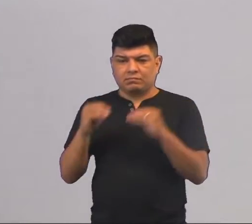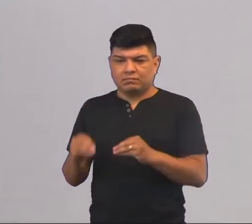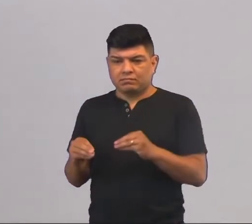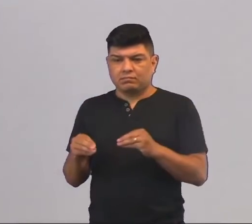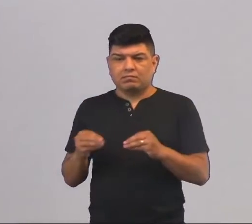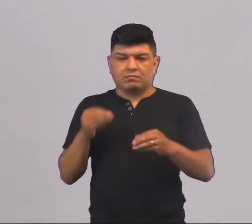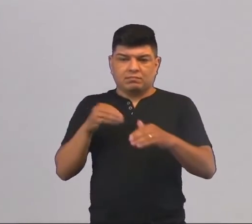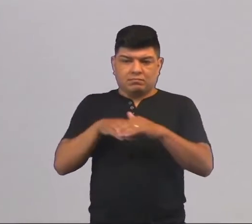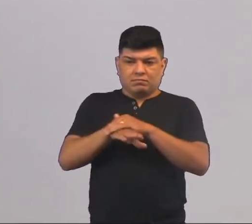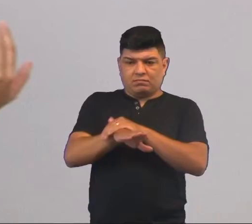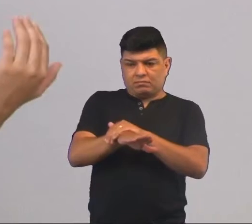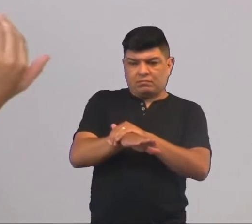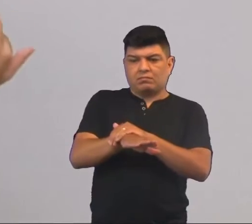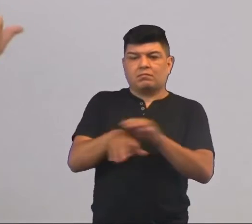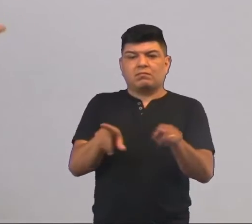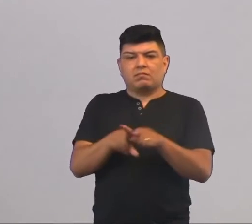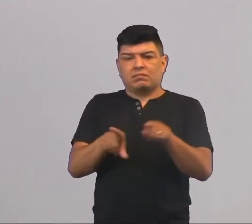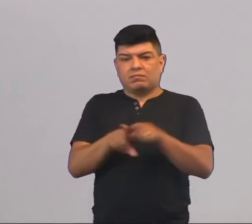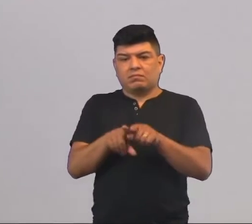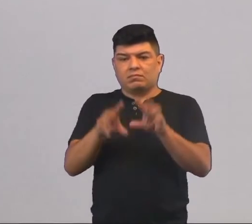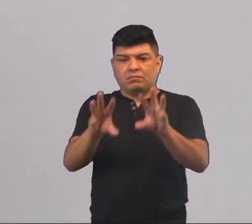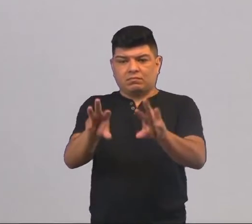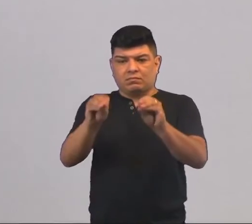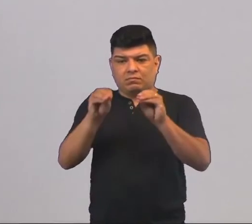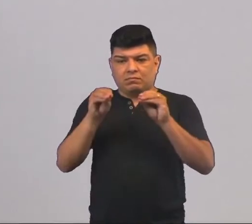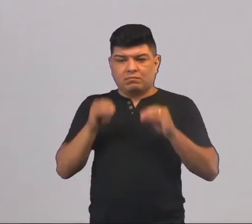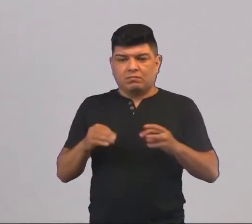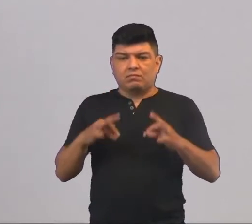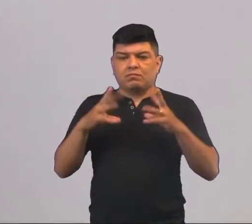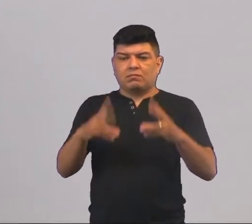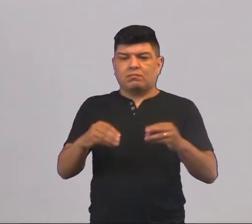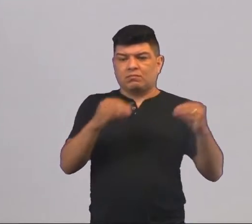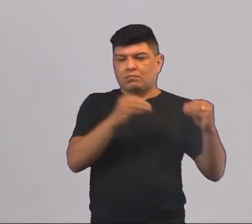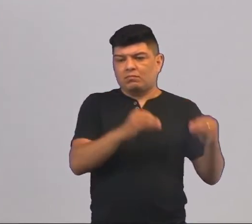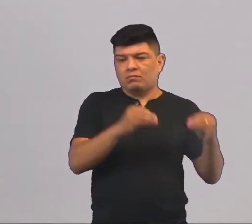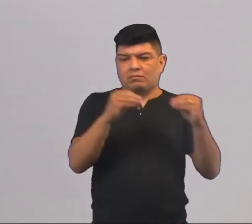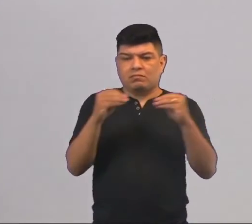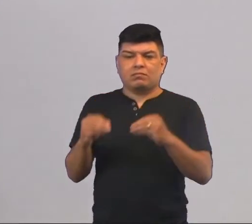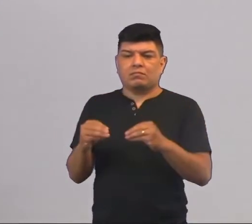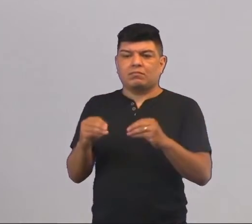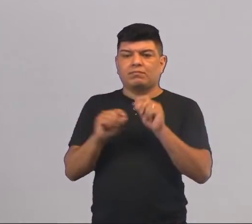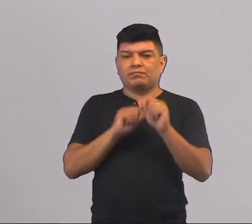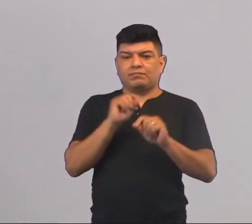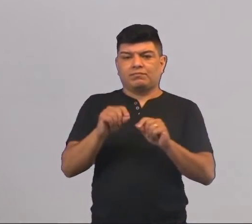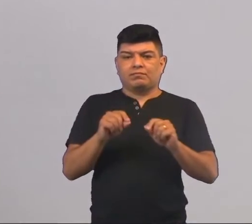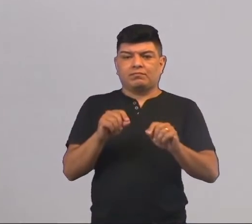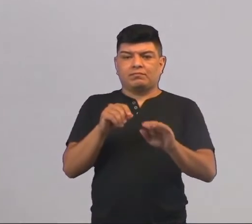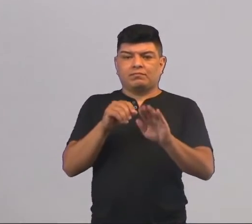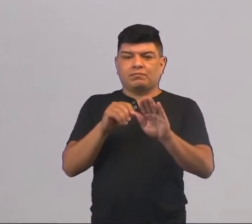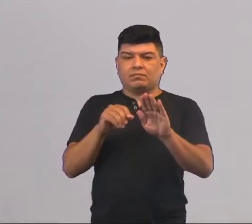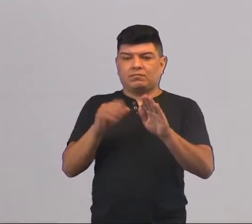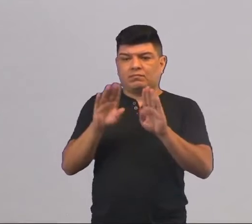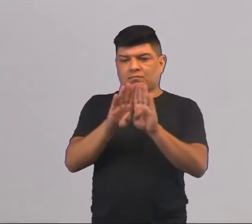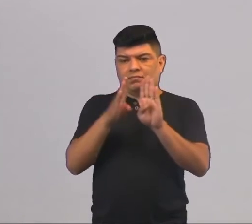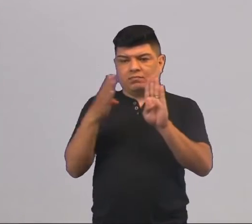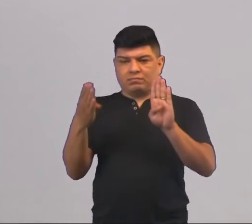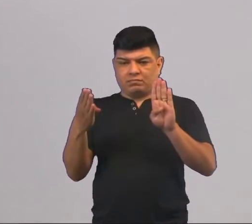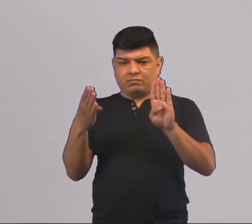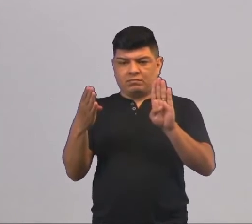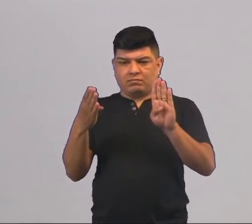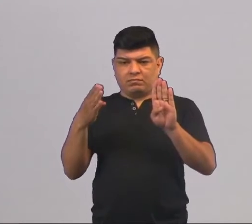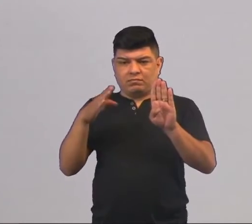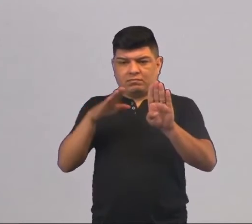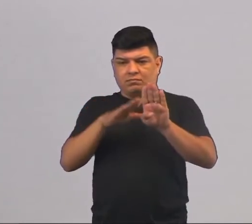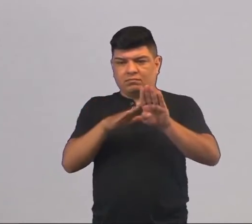Fazer o abastecimento e também a retirada de tudo que ela carregar ela pode posicionar a porta de tal